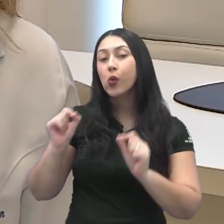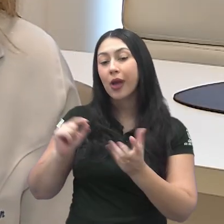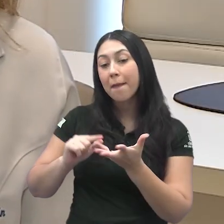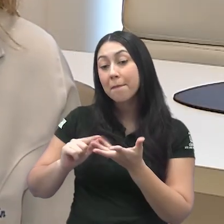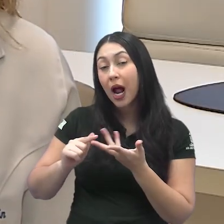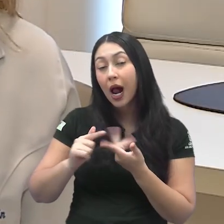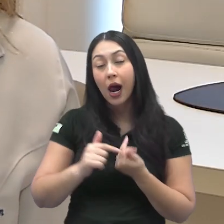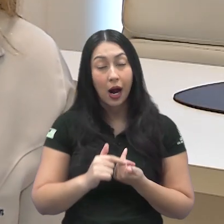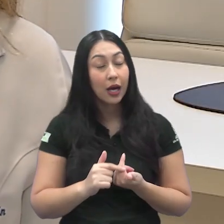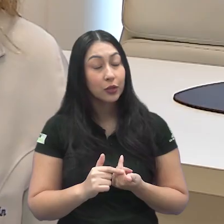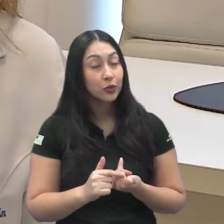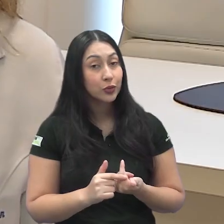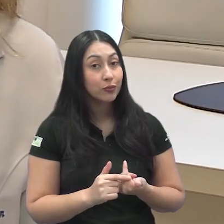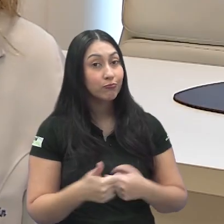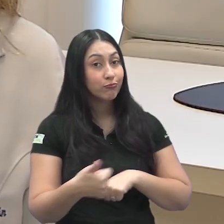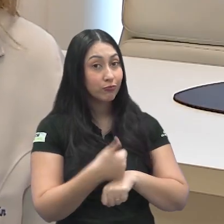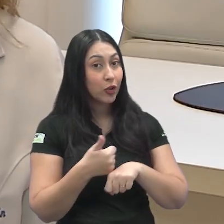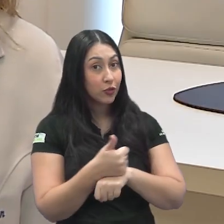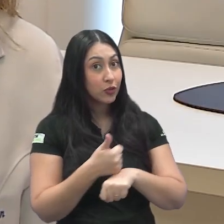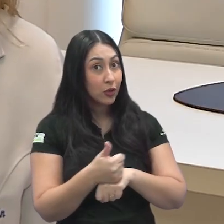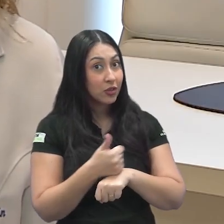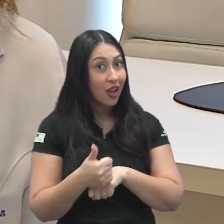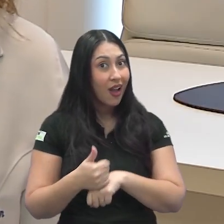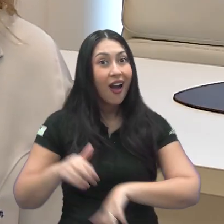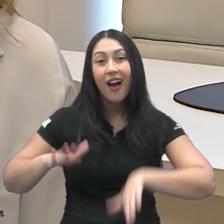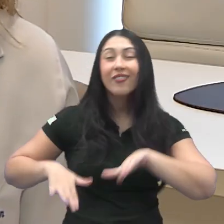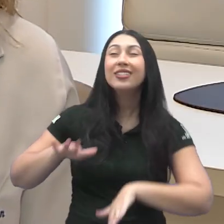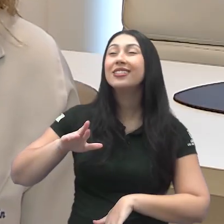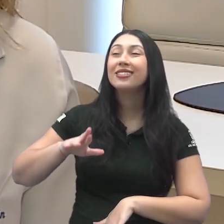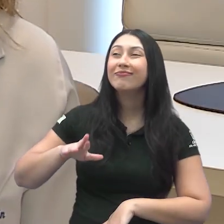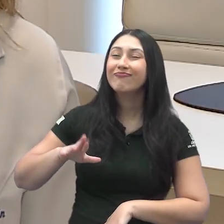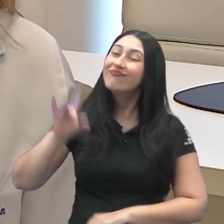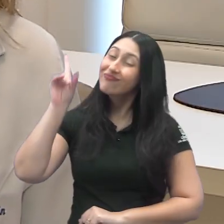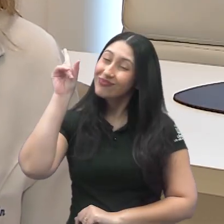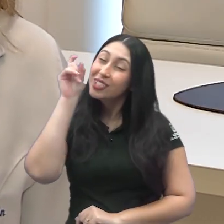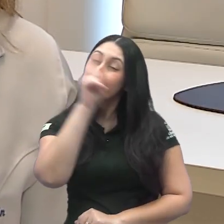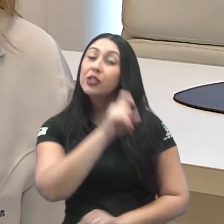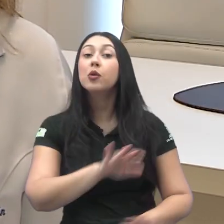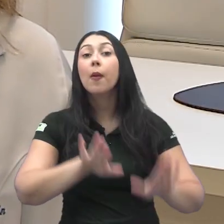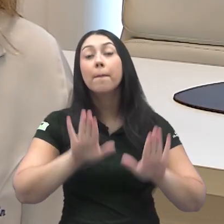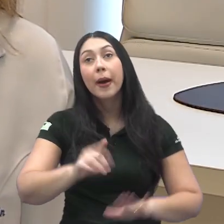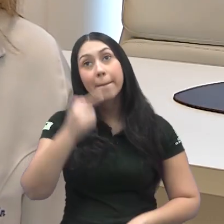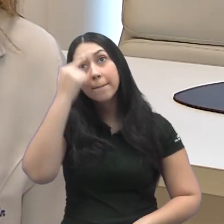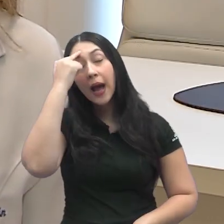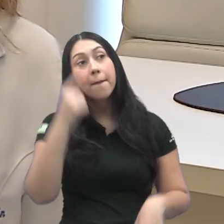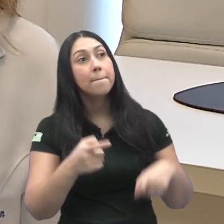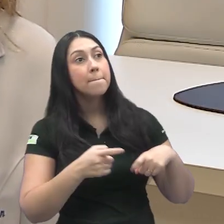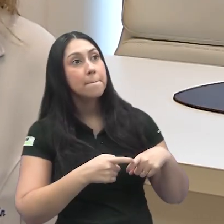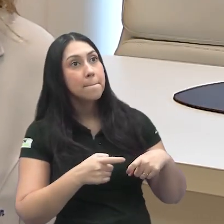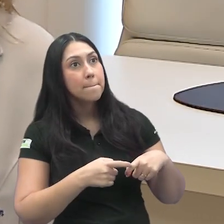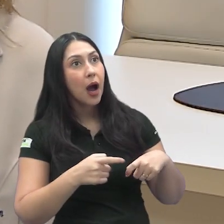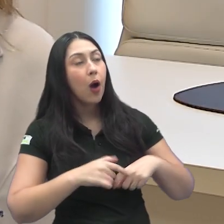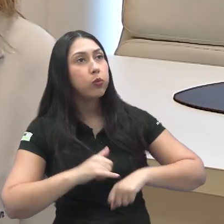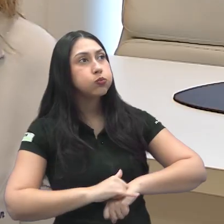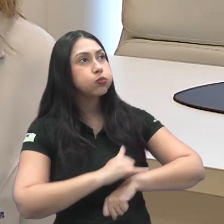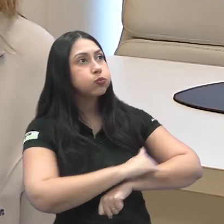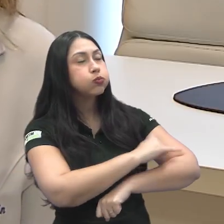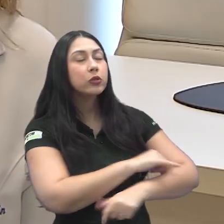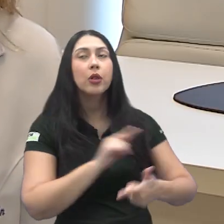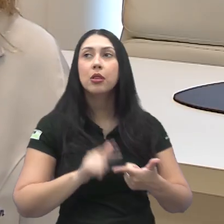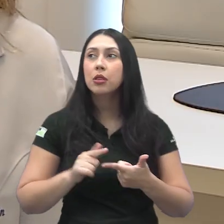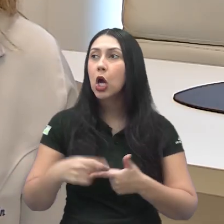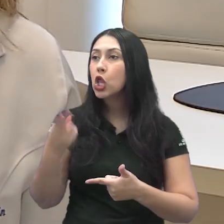tratamento multidisciplinar, então com diversas especialidades. Nem sempre na prática isso é possível, né? Mas então pensar no médico, no